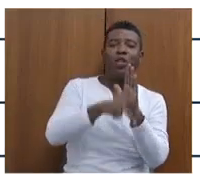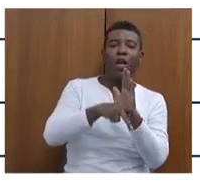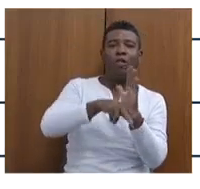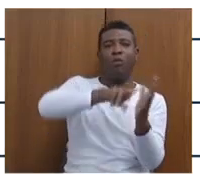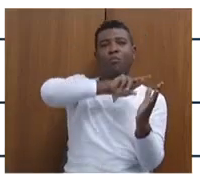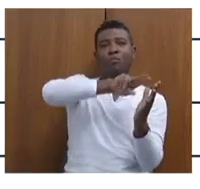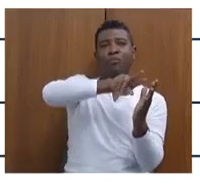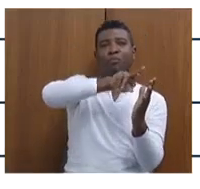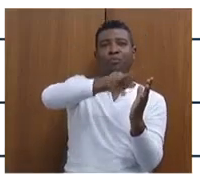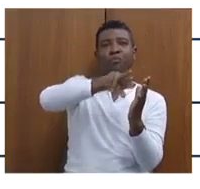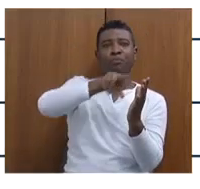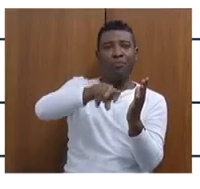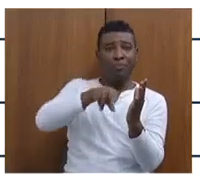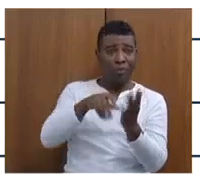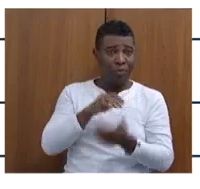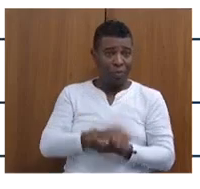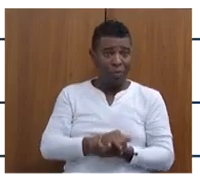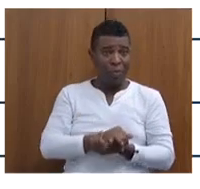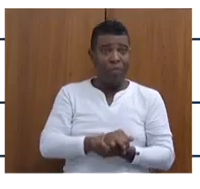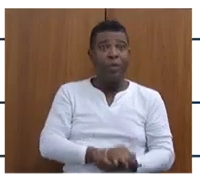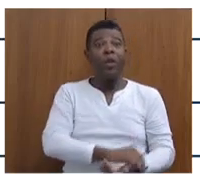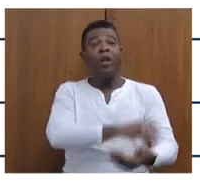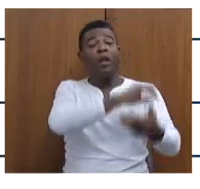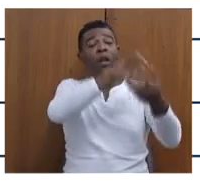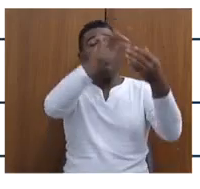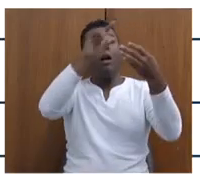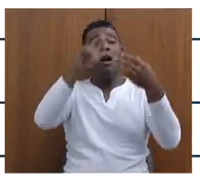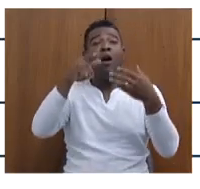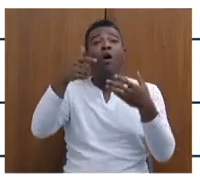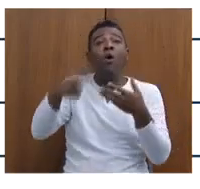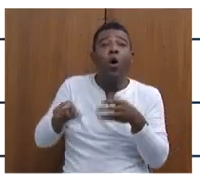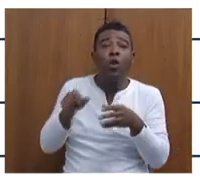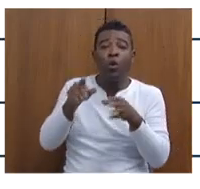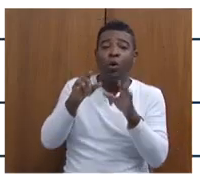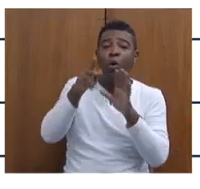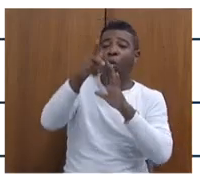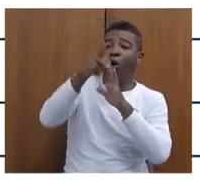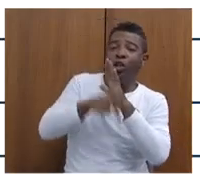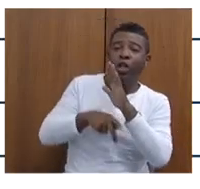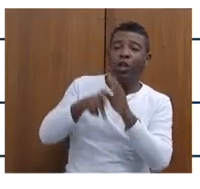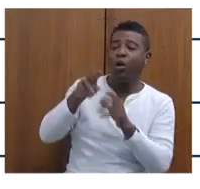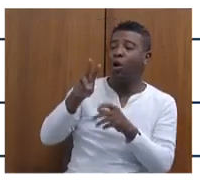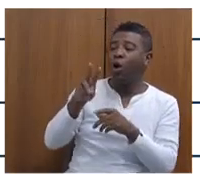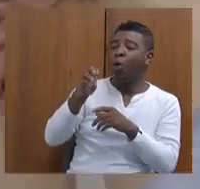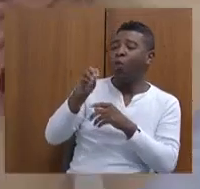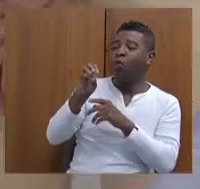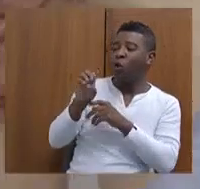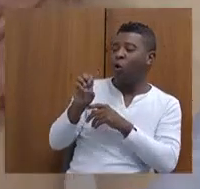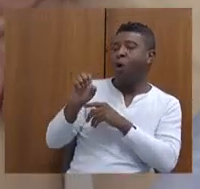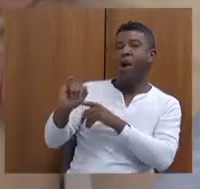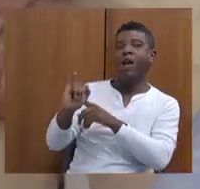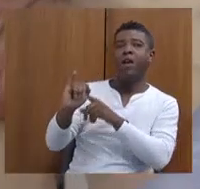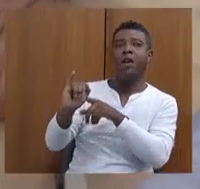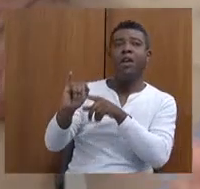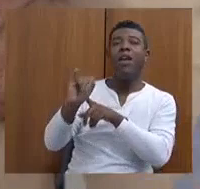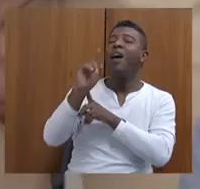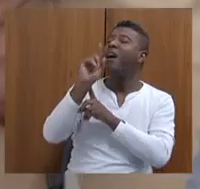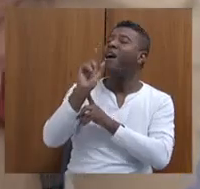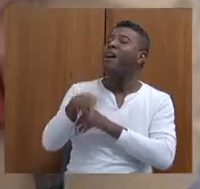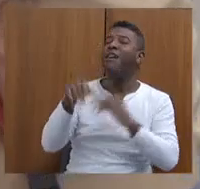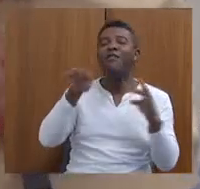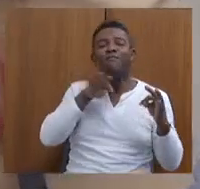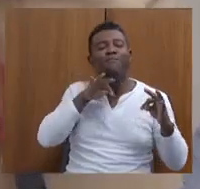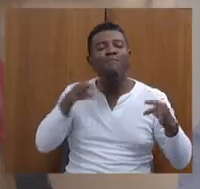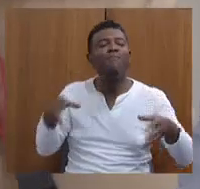voei que é um grande projeto que nós temos é que envolve toda a comunidade acadêmica